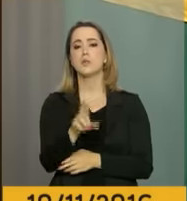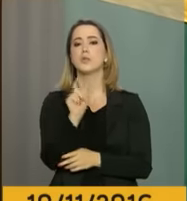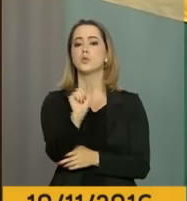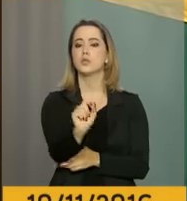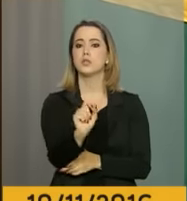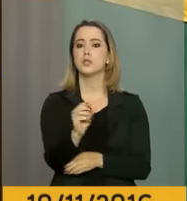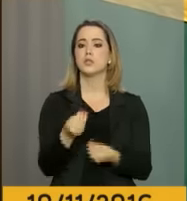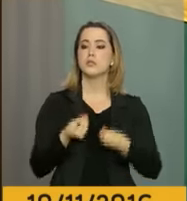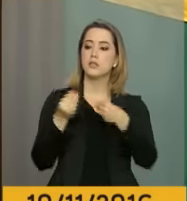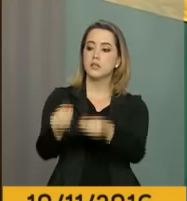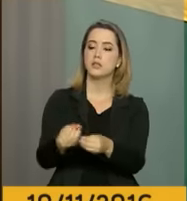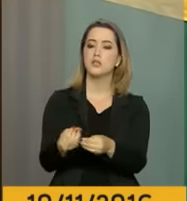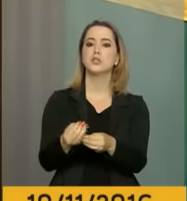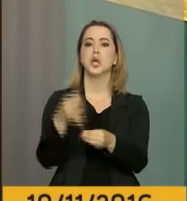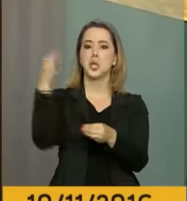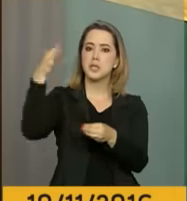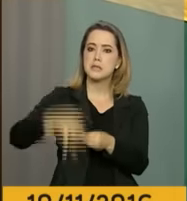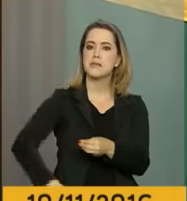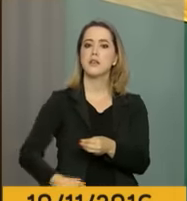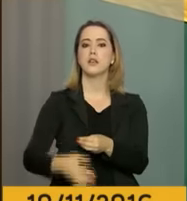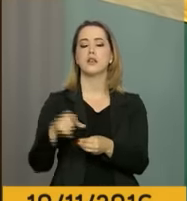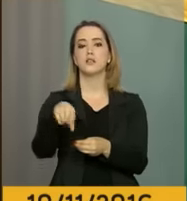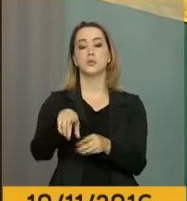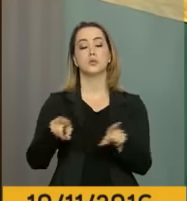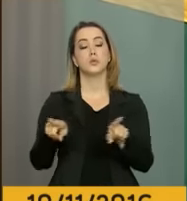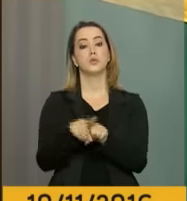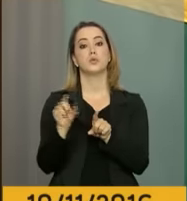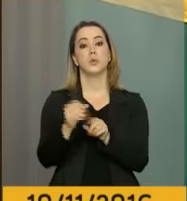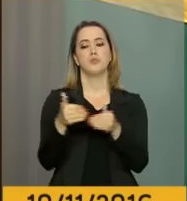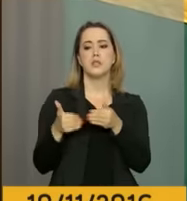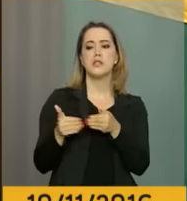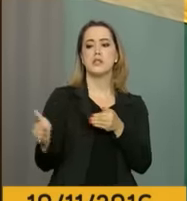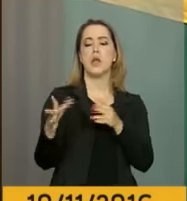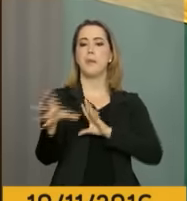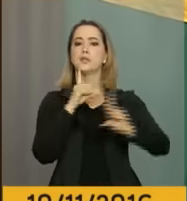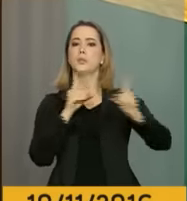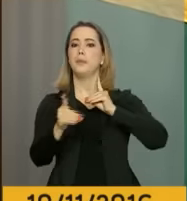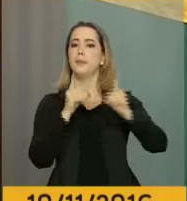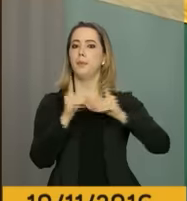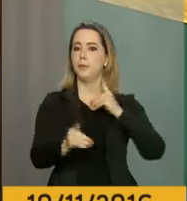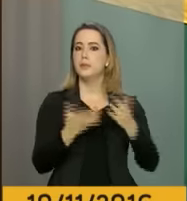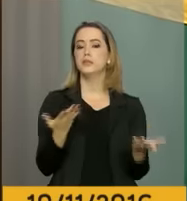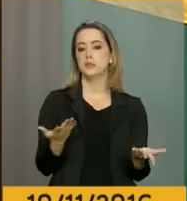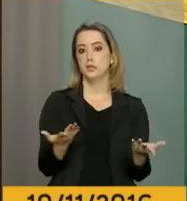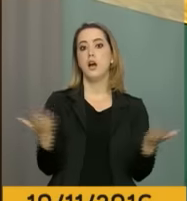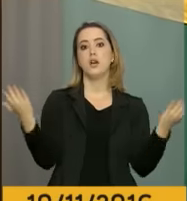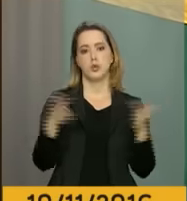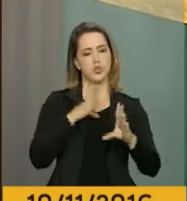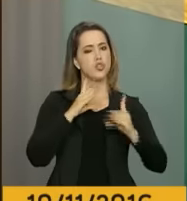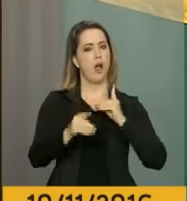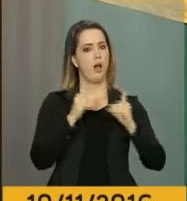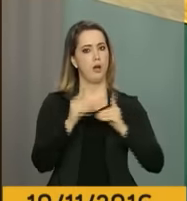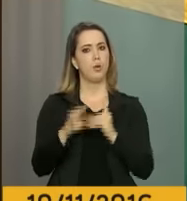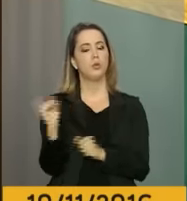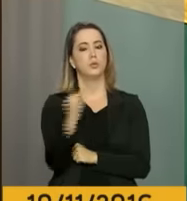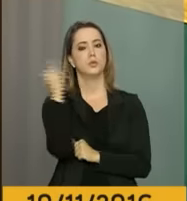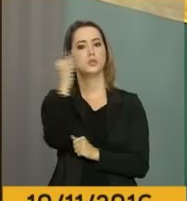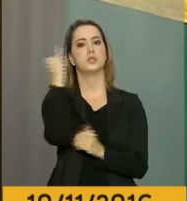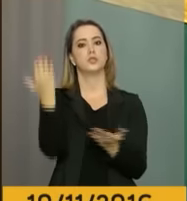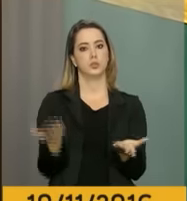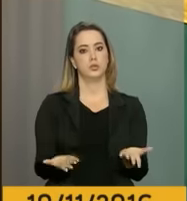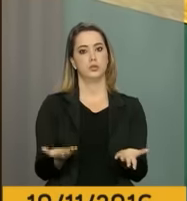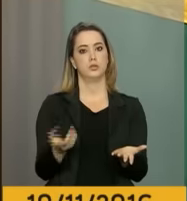com atribuições claras, sentido de pragmatismo e abertura ao diálogo. O diálogo é fundamental para tanto, não